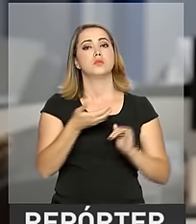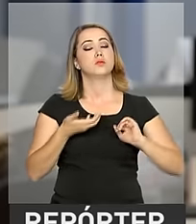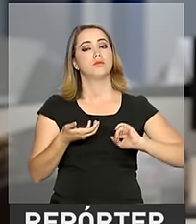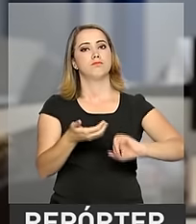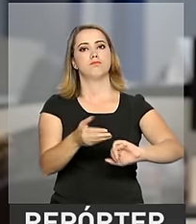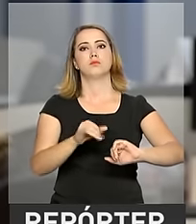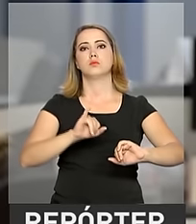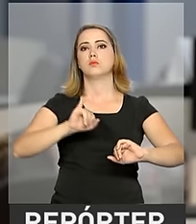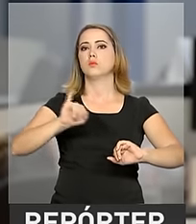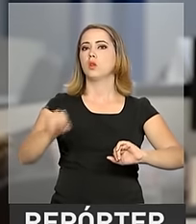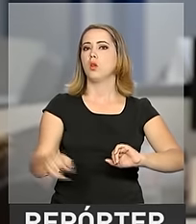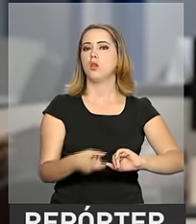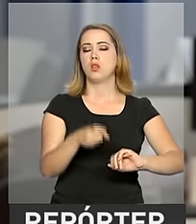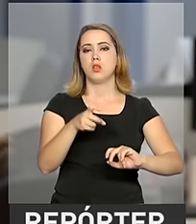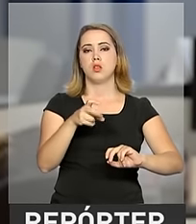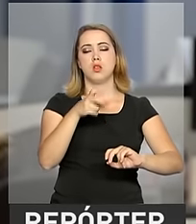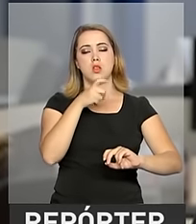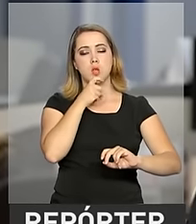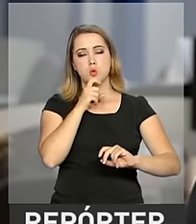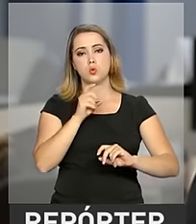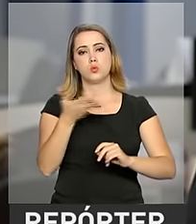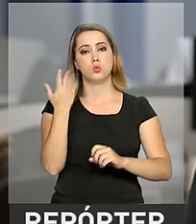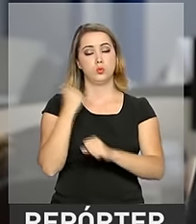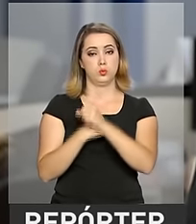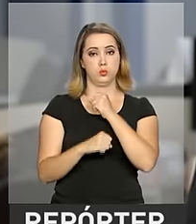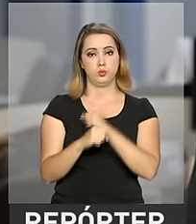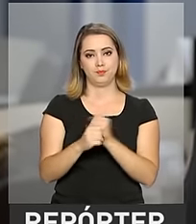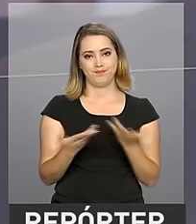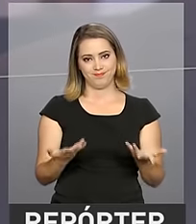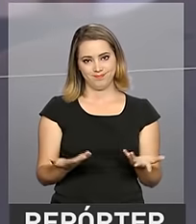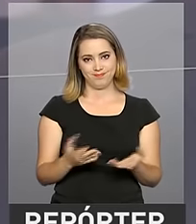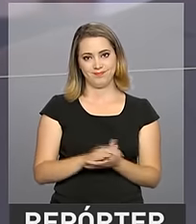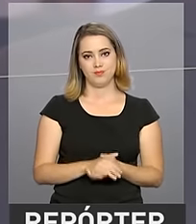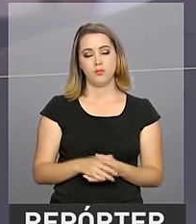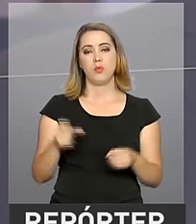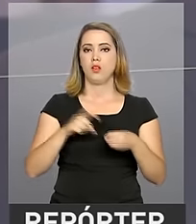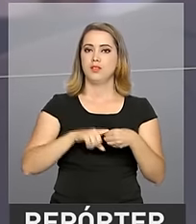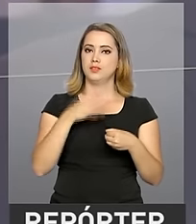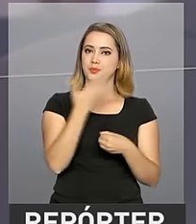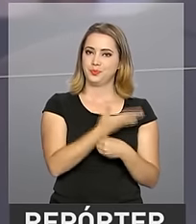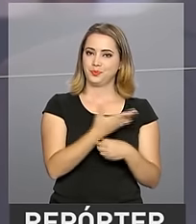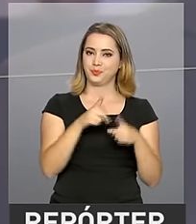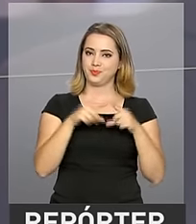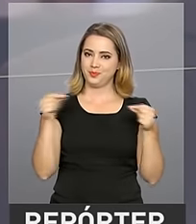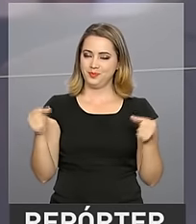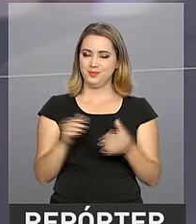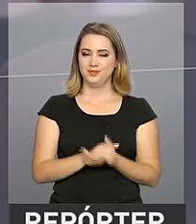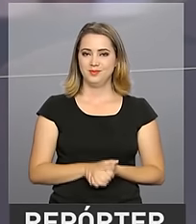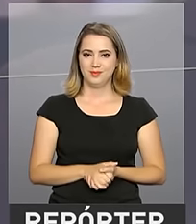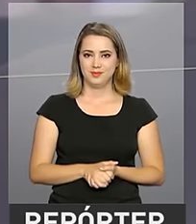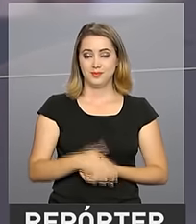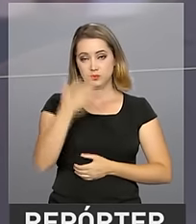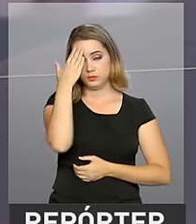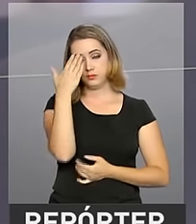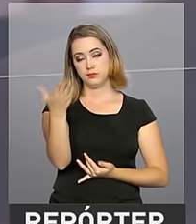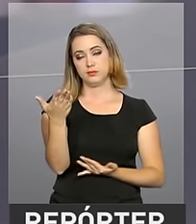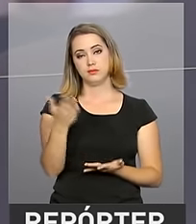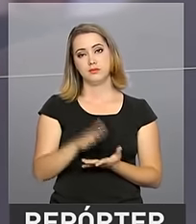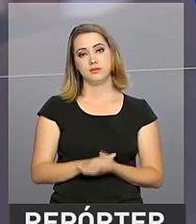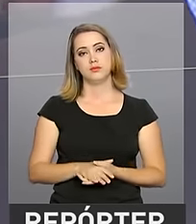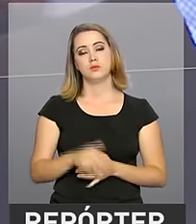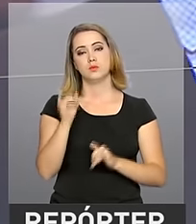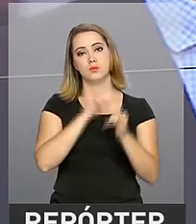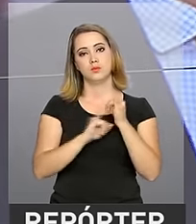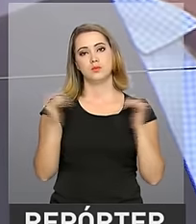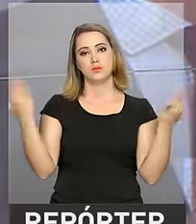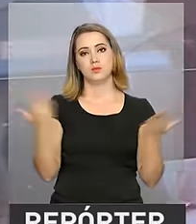em julho do ano passado por unanimidade. Roberto, eu volto com você aí no estúdio em Brasília. Obrigado, José Luiz, pelas